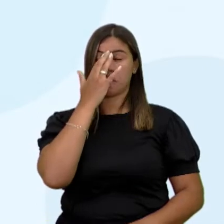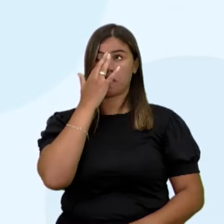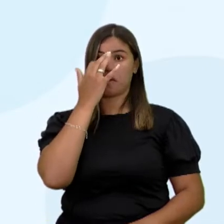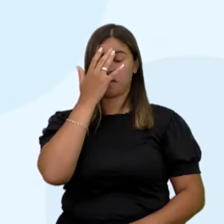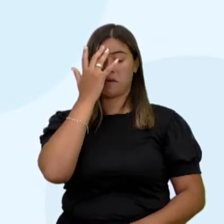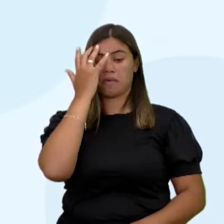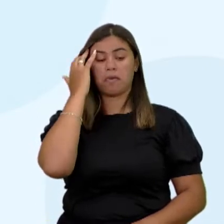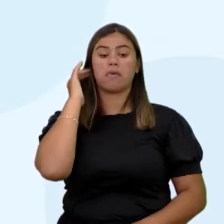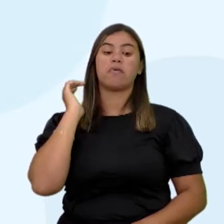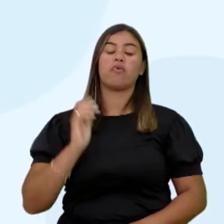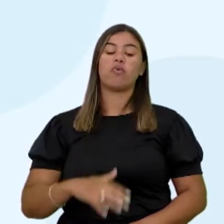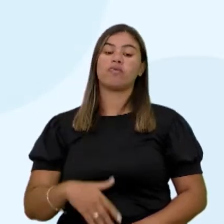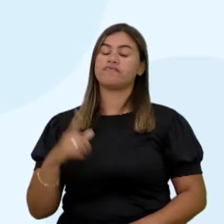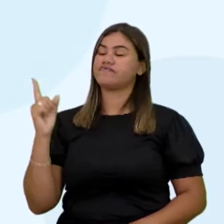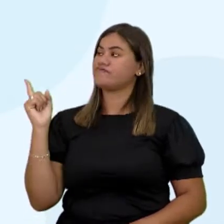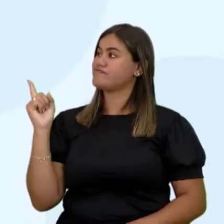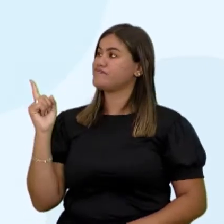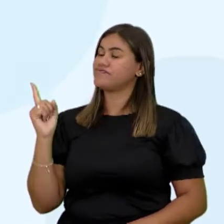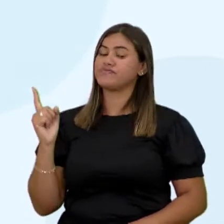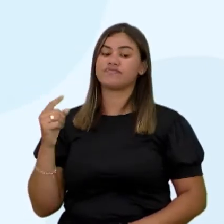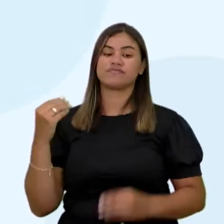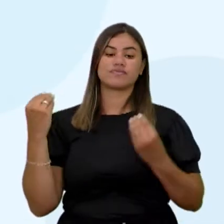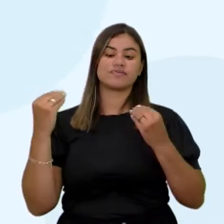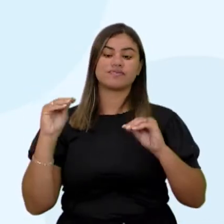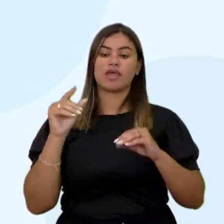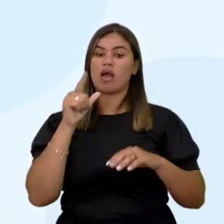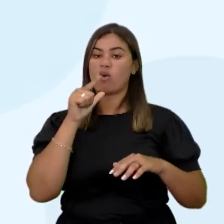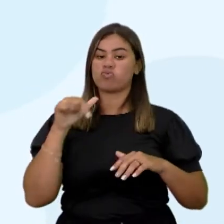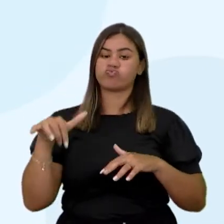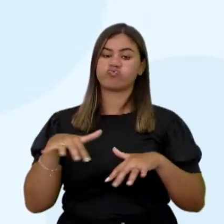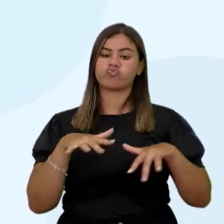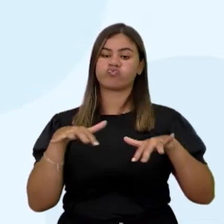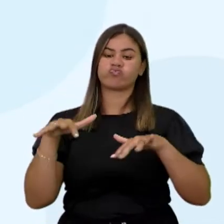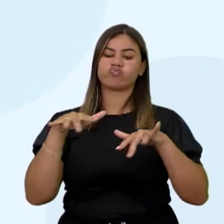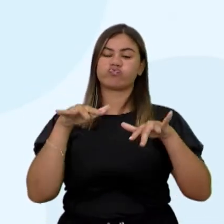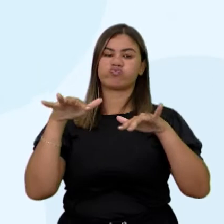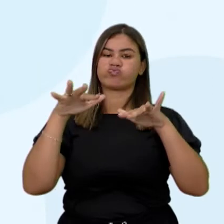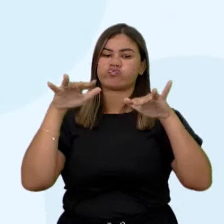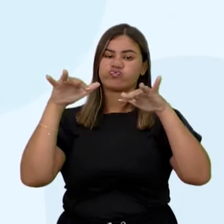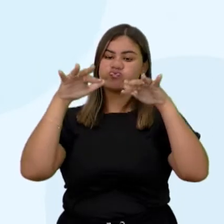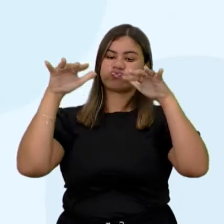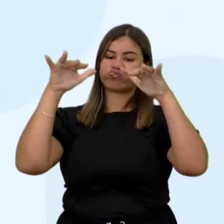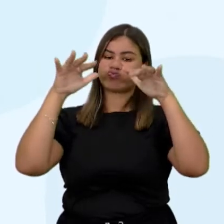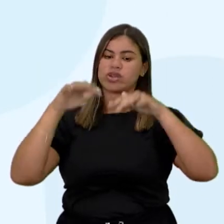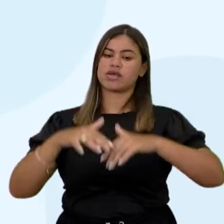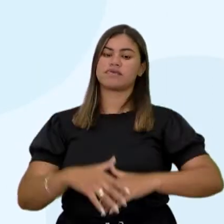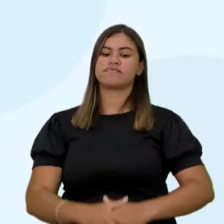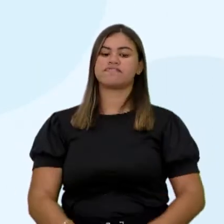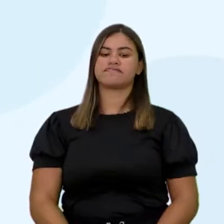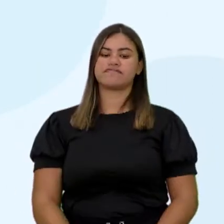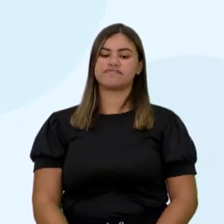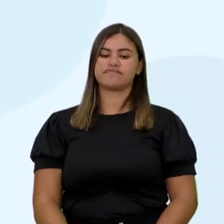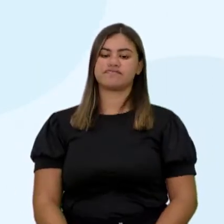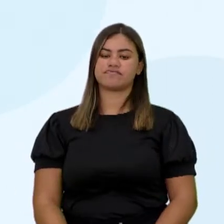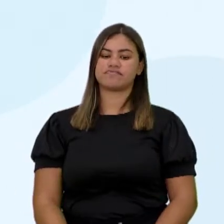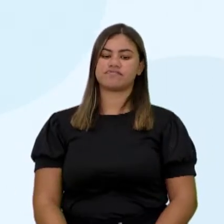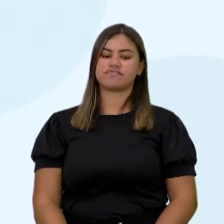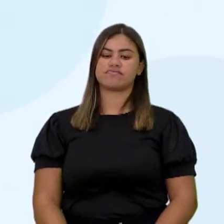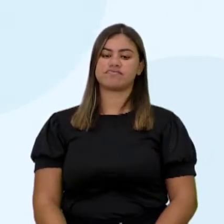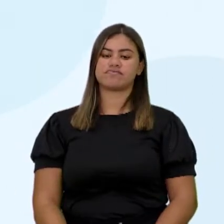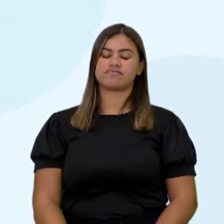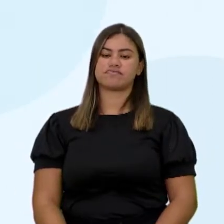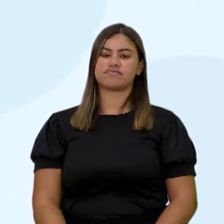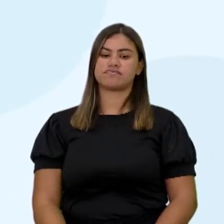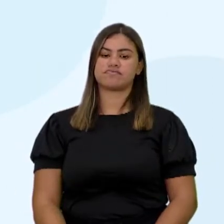não foi só enchentes, eu sei que teve muito mais, mais, vai além disso. Vai colocar enchentes e colocar no estado, não